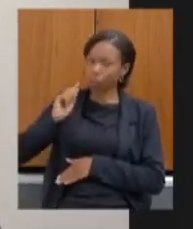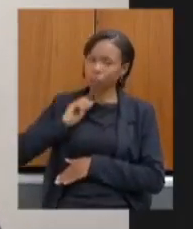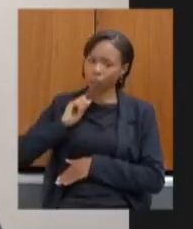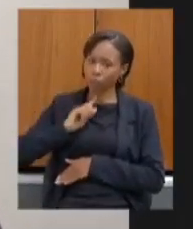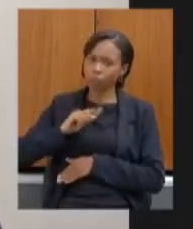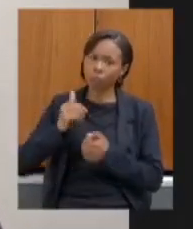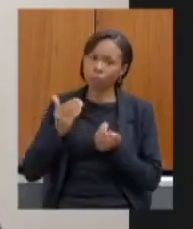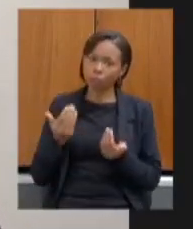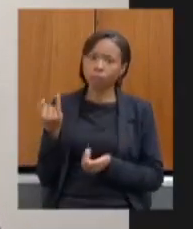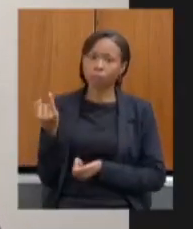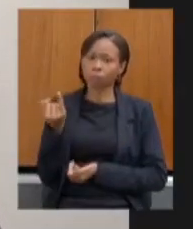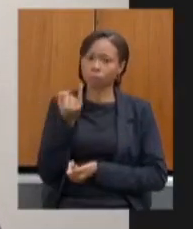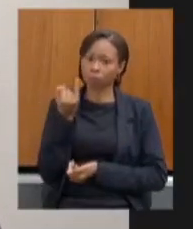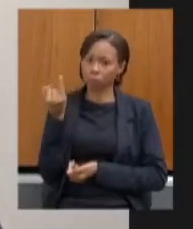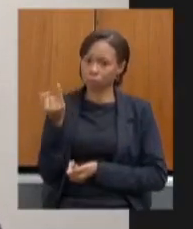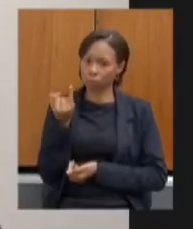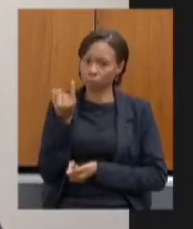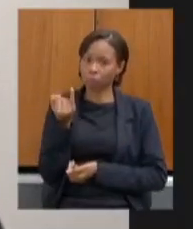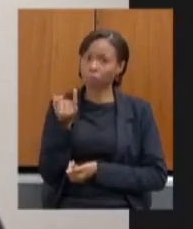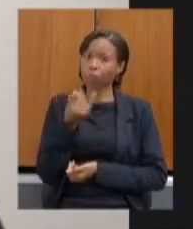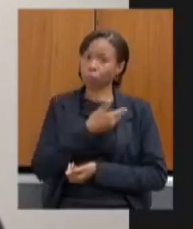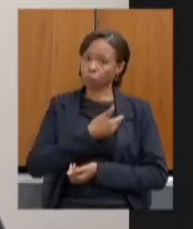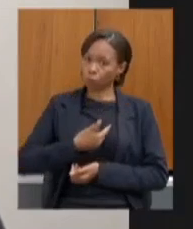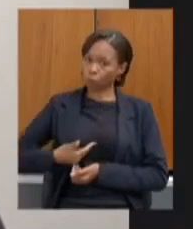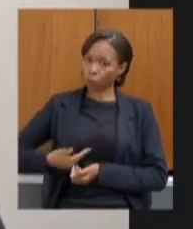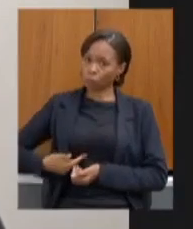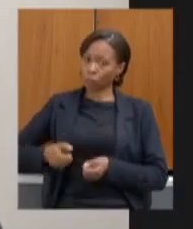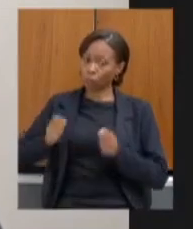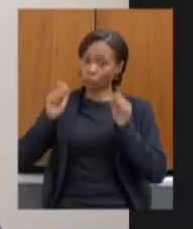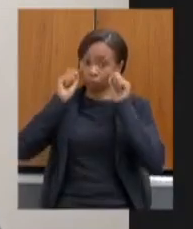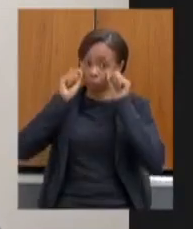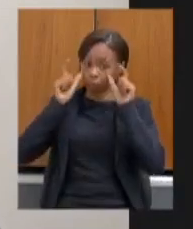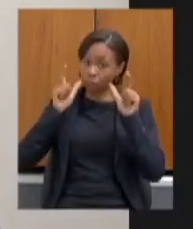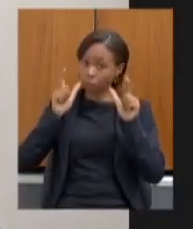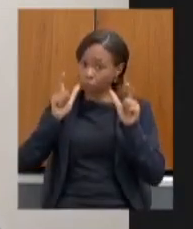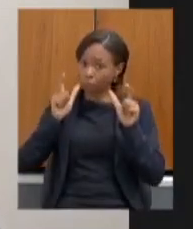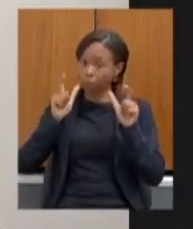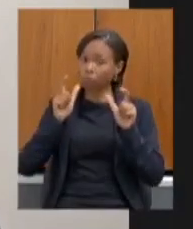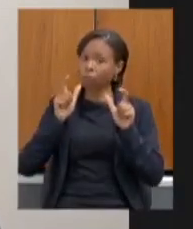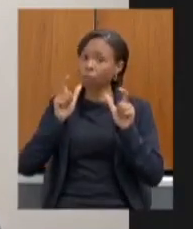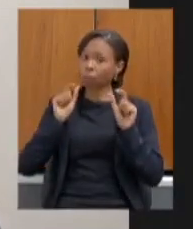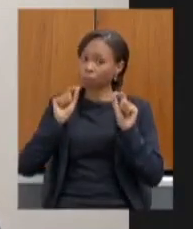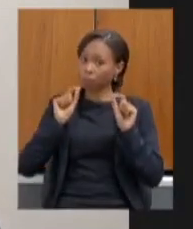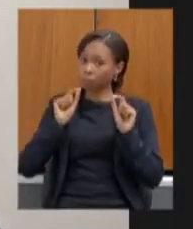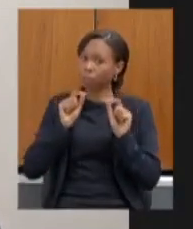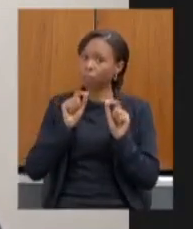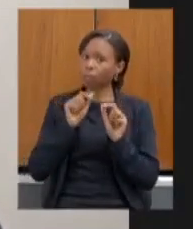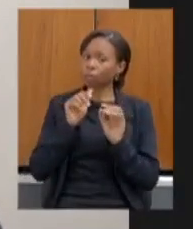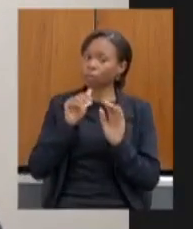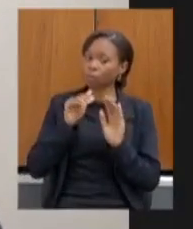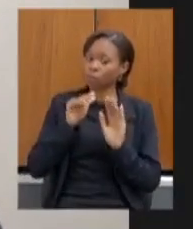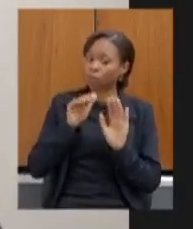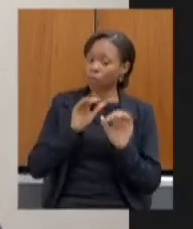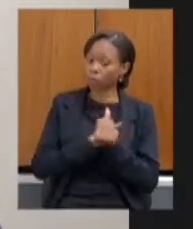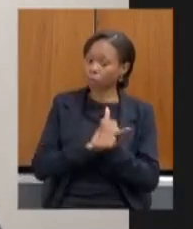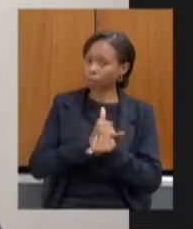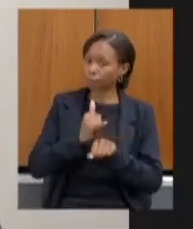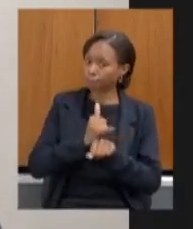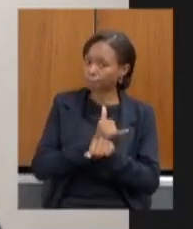se mantenha alerta com as providências. eu, desde o início,